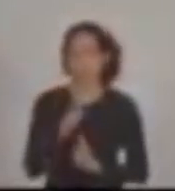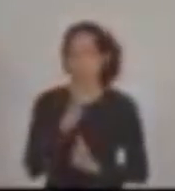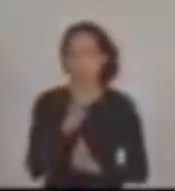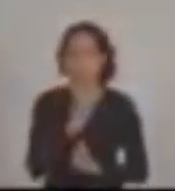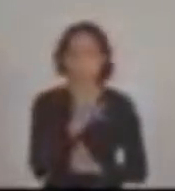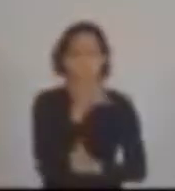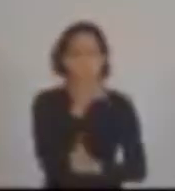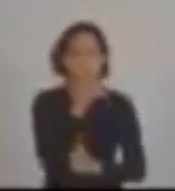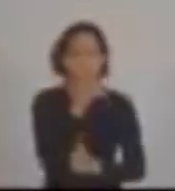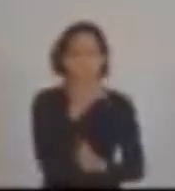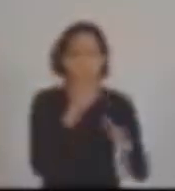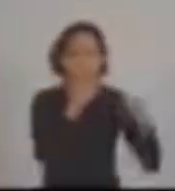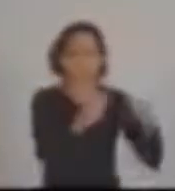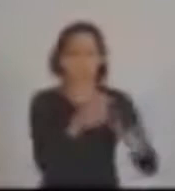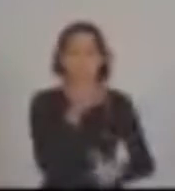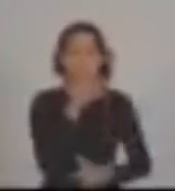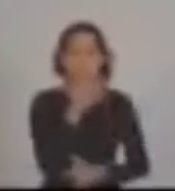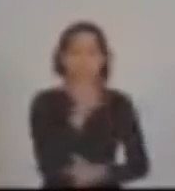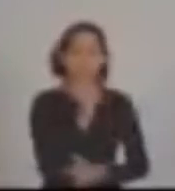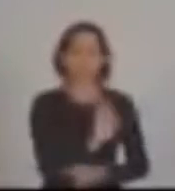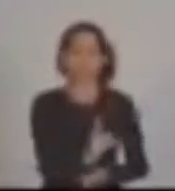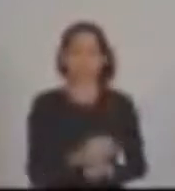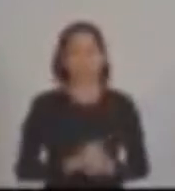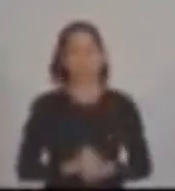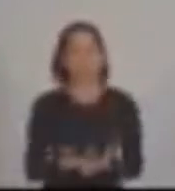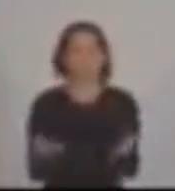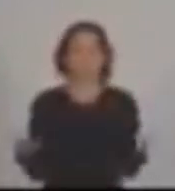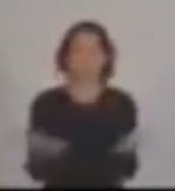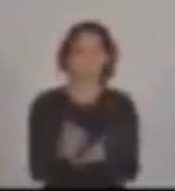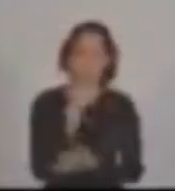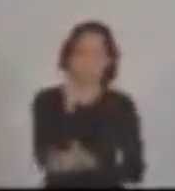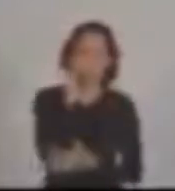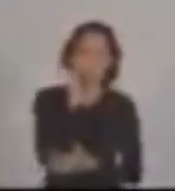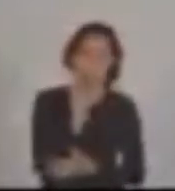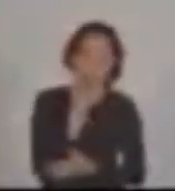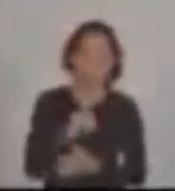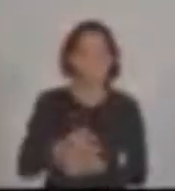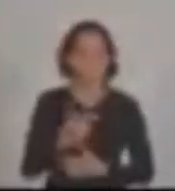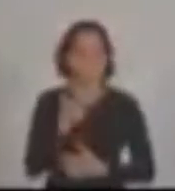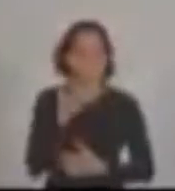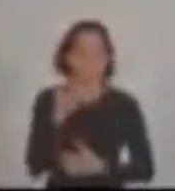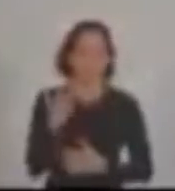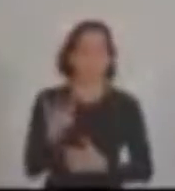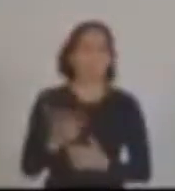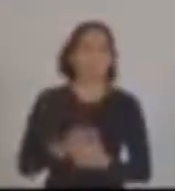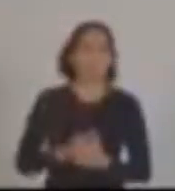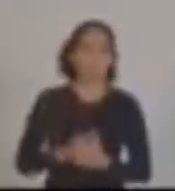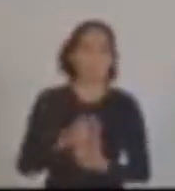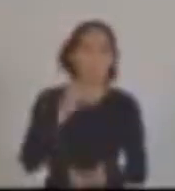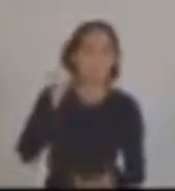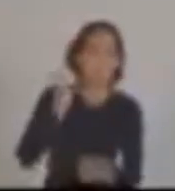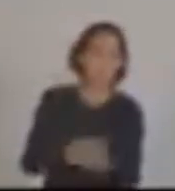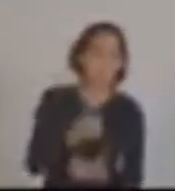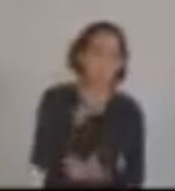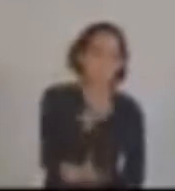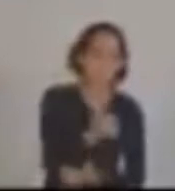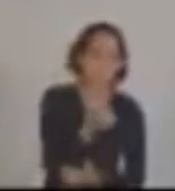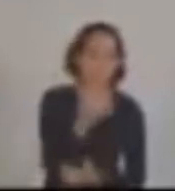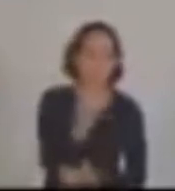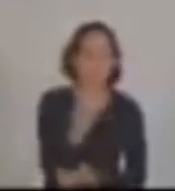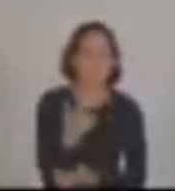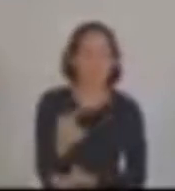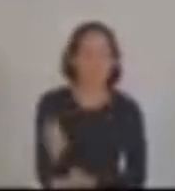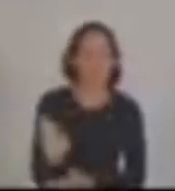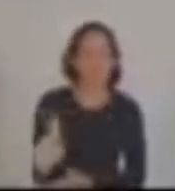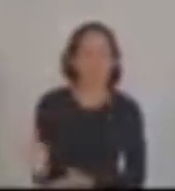Itapemirim. Então hoje, uma mulher falou alto e bom som, pagava R$147,